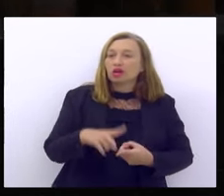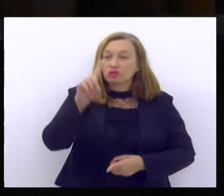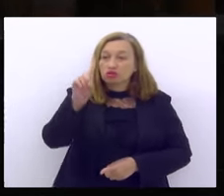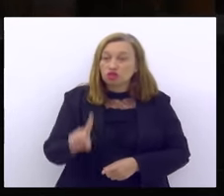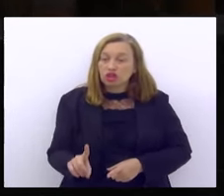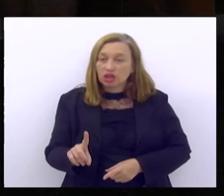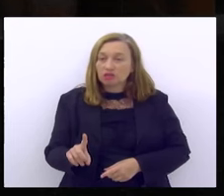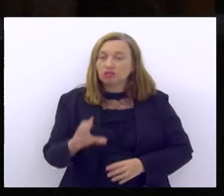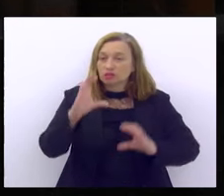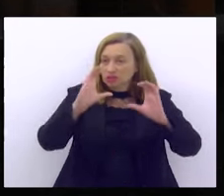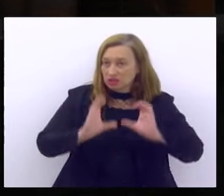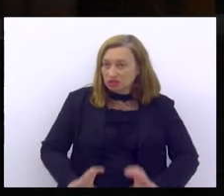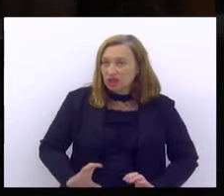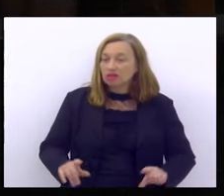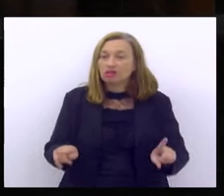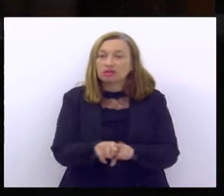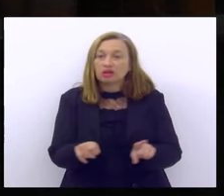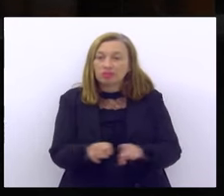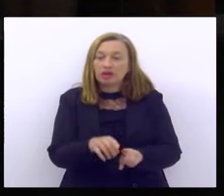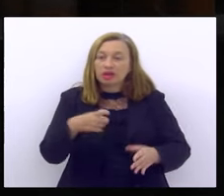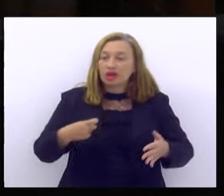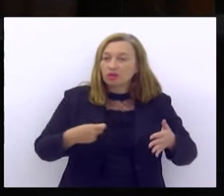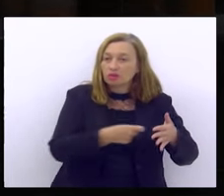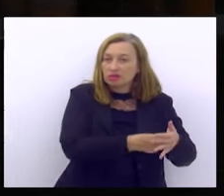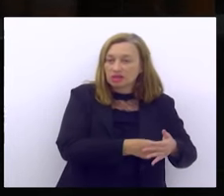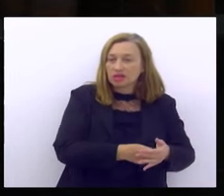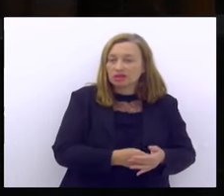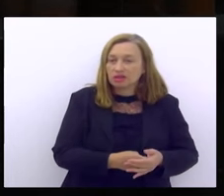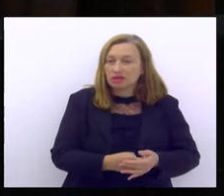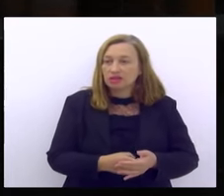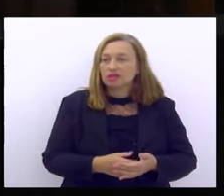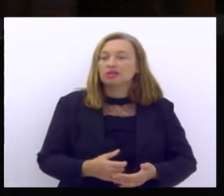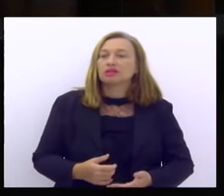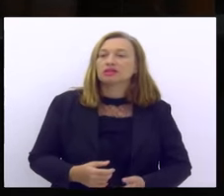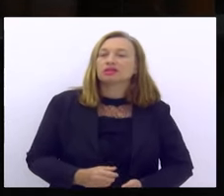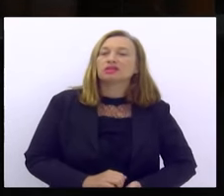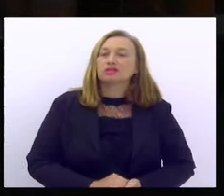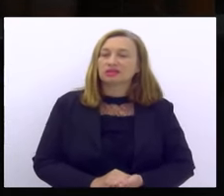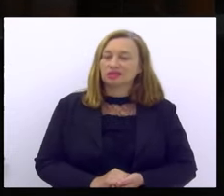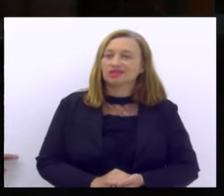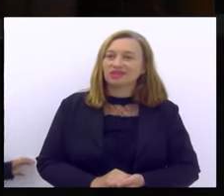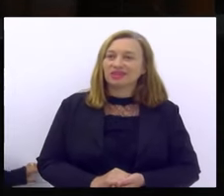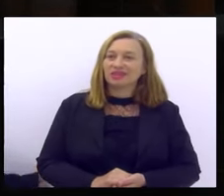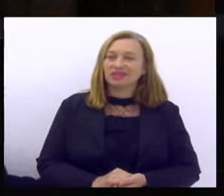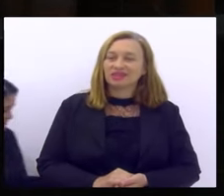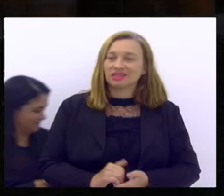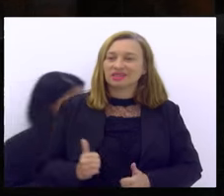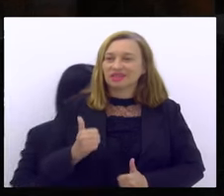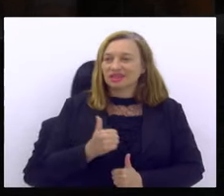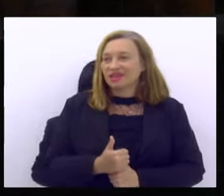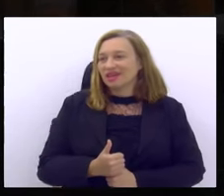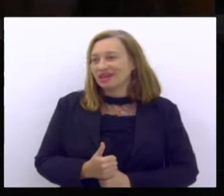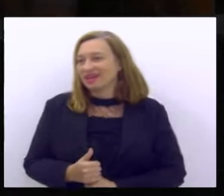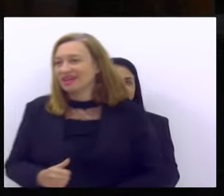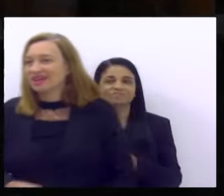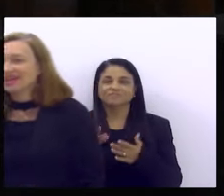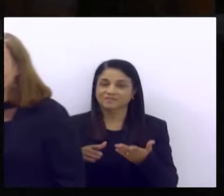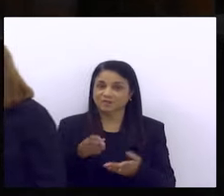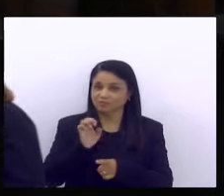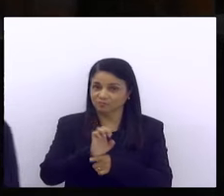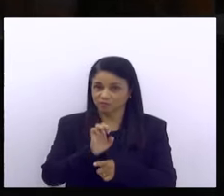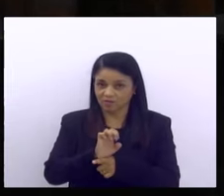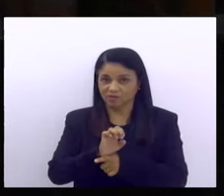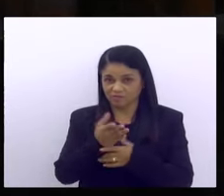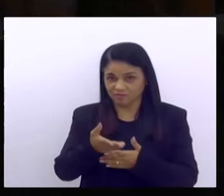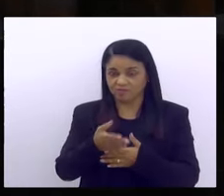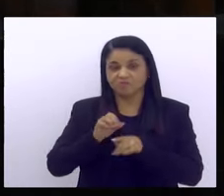cidadão se colocar também e denunciar as violações que sofre por parte do Estado? Então, seguirei